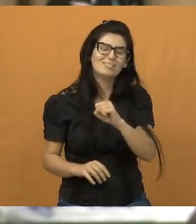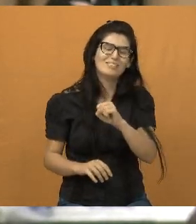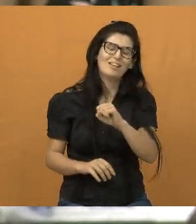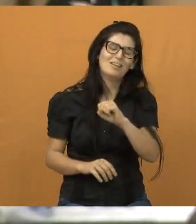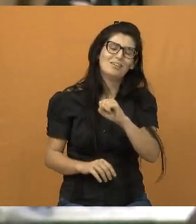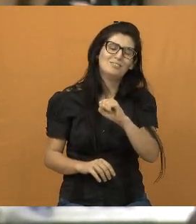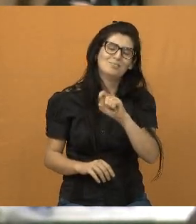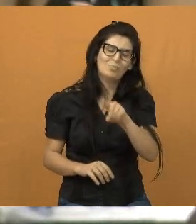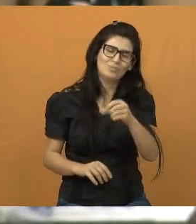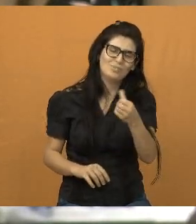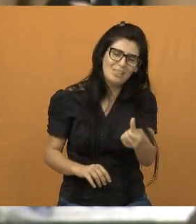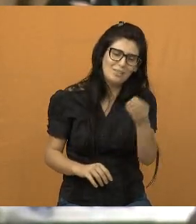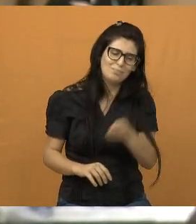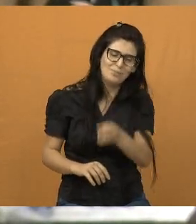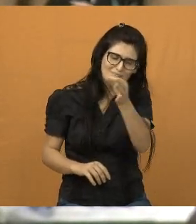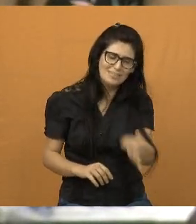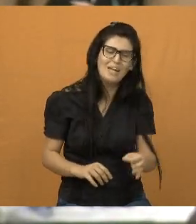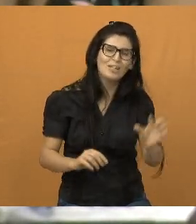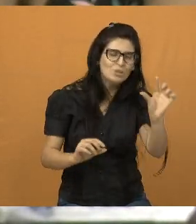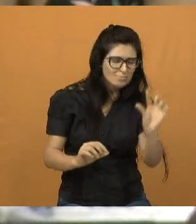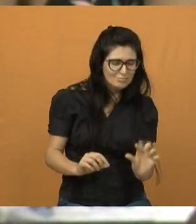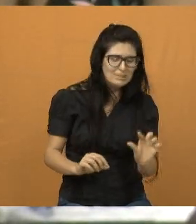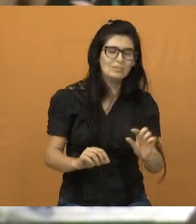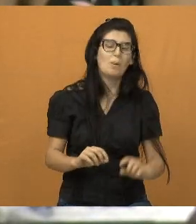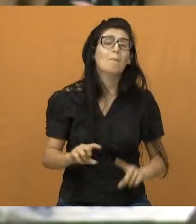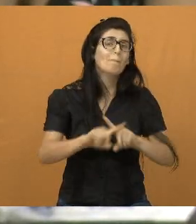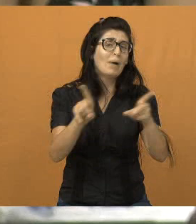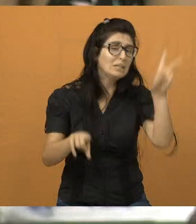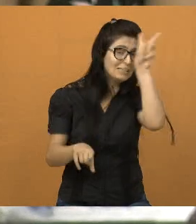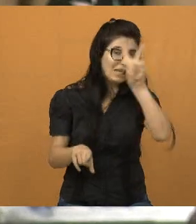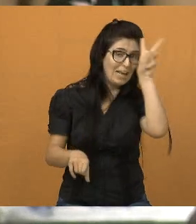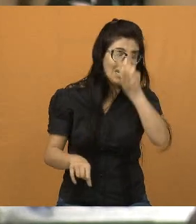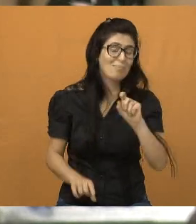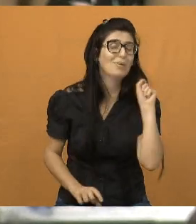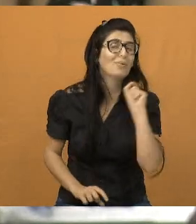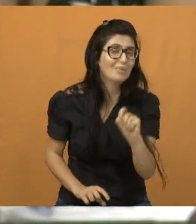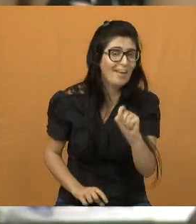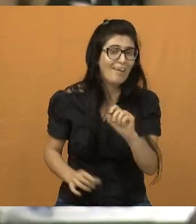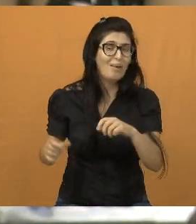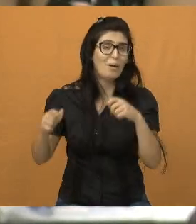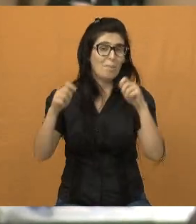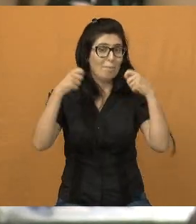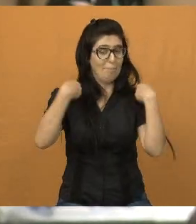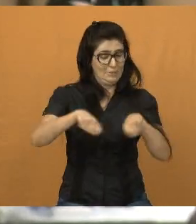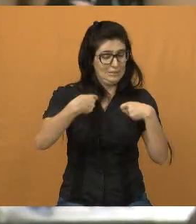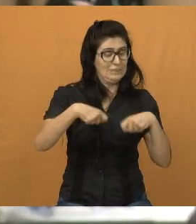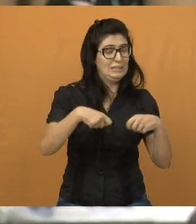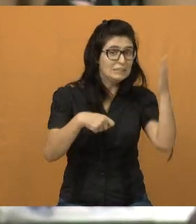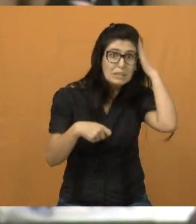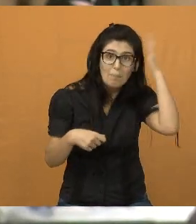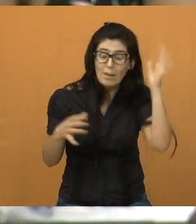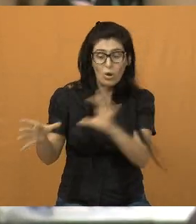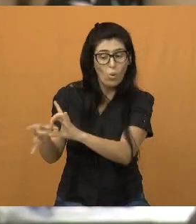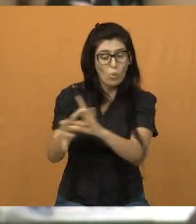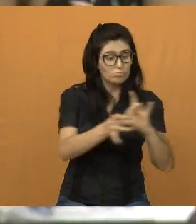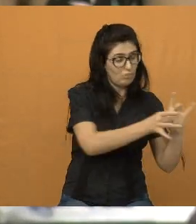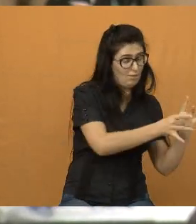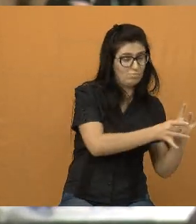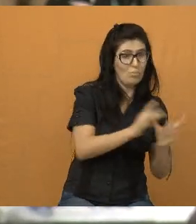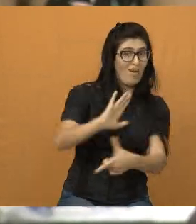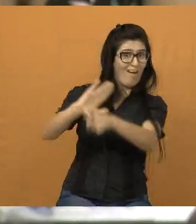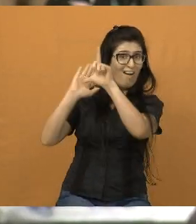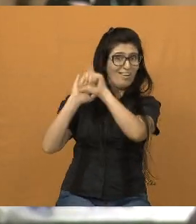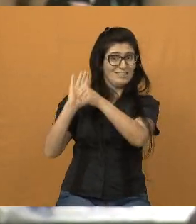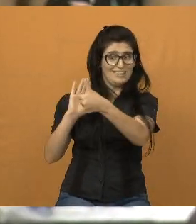80,6% foi o mínimo que nós tivemos. E temos que lembrar, a gente tem que avaliar a situação num contexto. Nós pegamos com 10% do estoque,